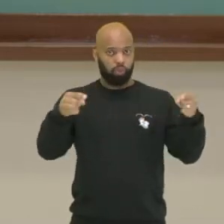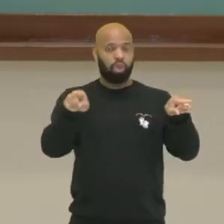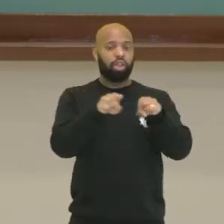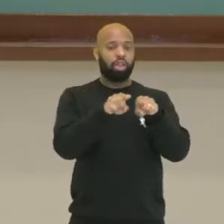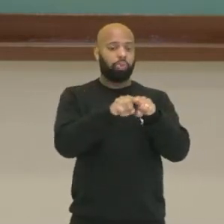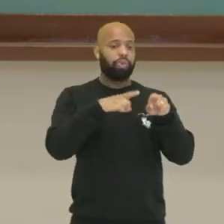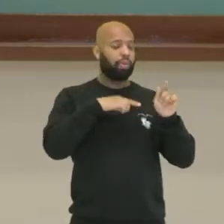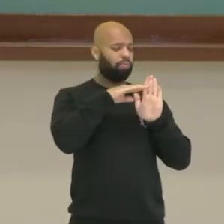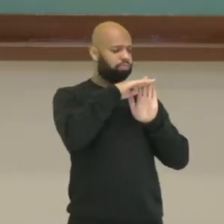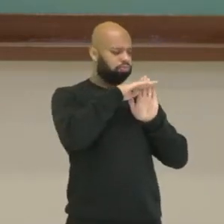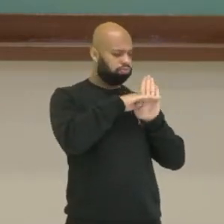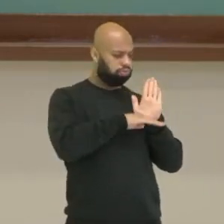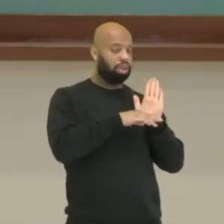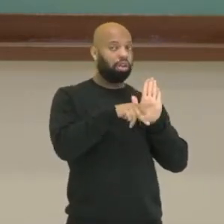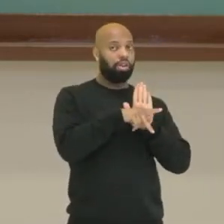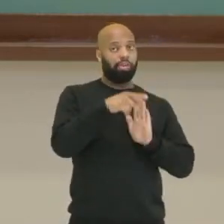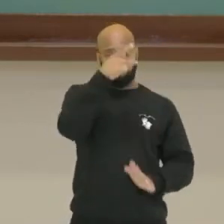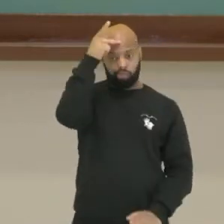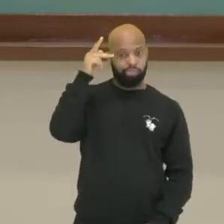programas